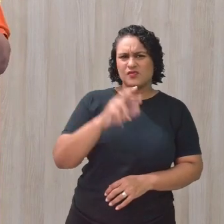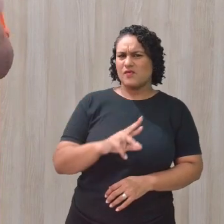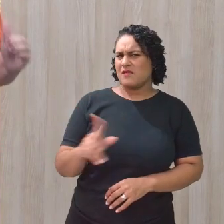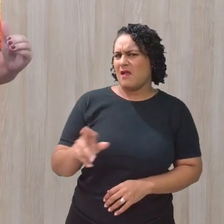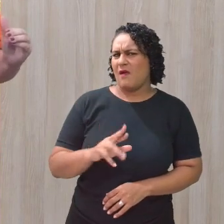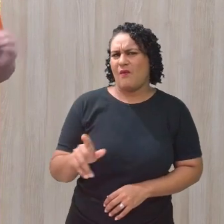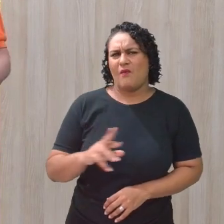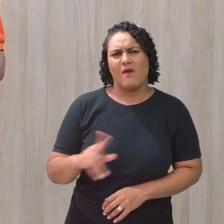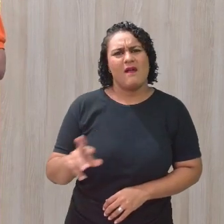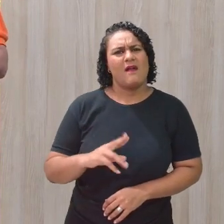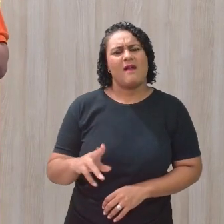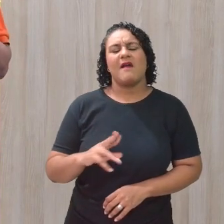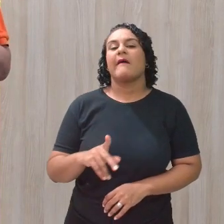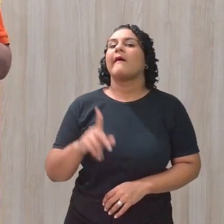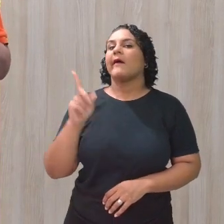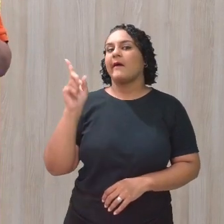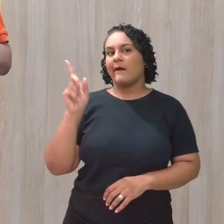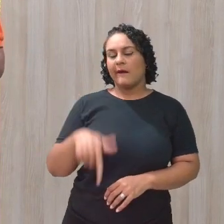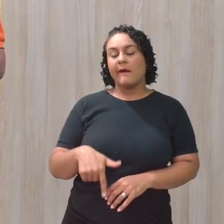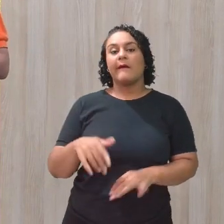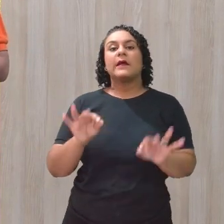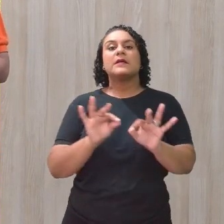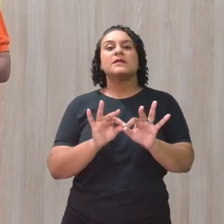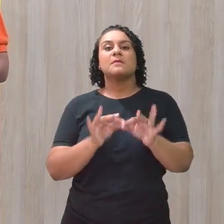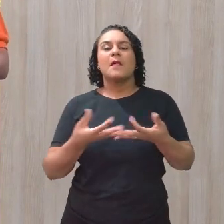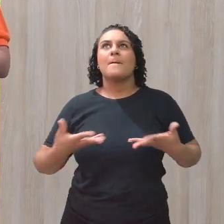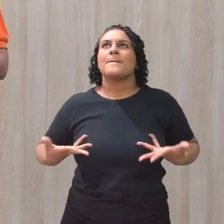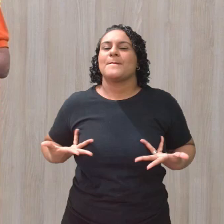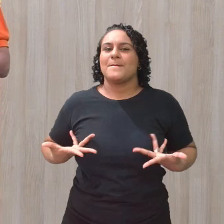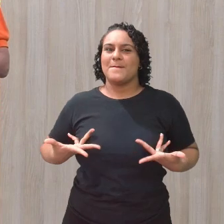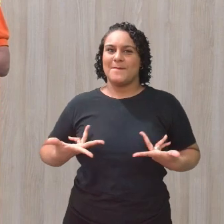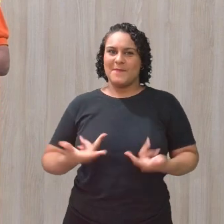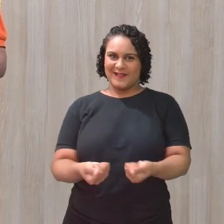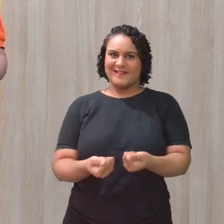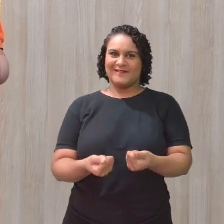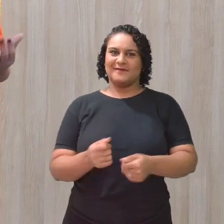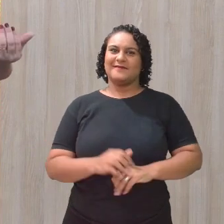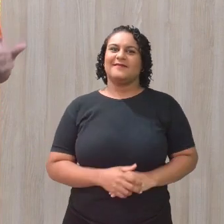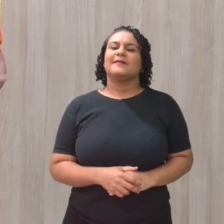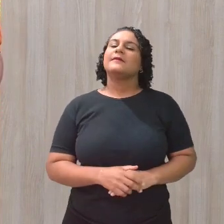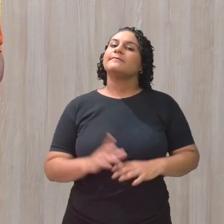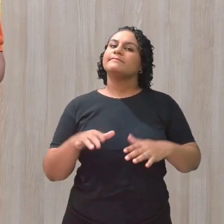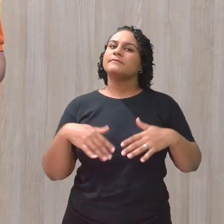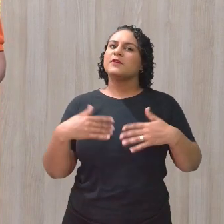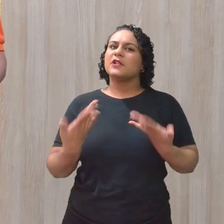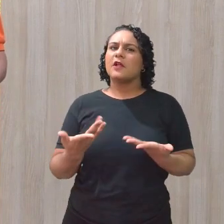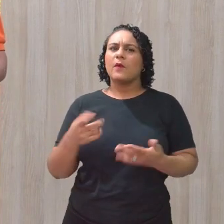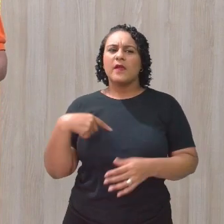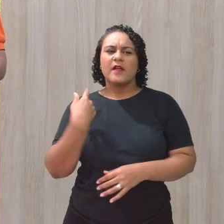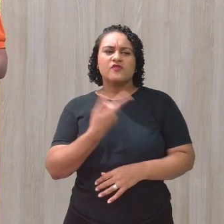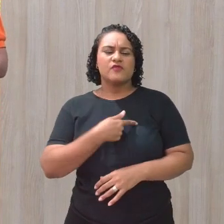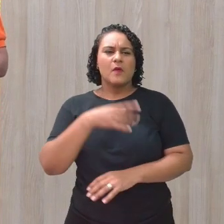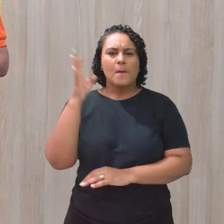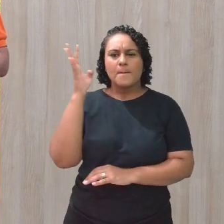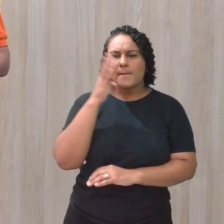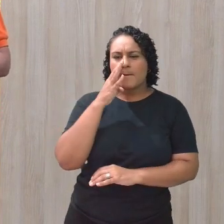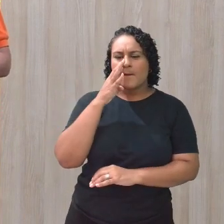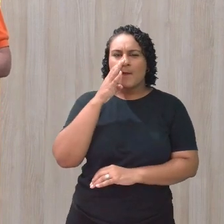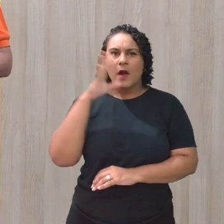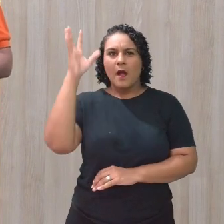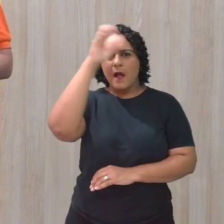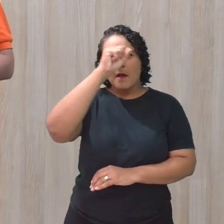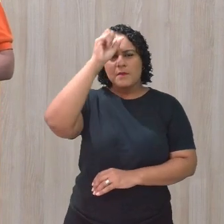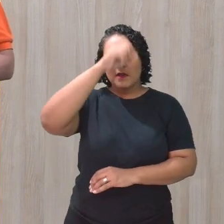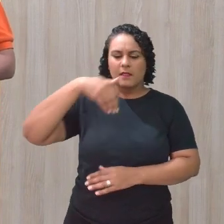não é difícil, ela é simplesmente maravilhosa. E ela nos atrai a aprender